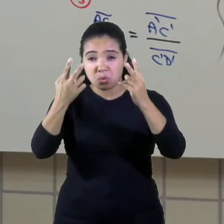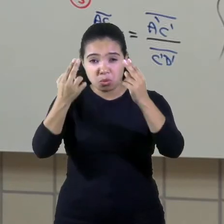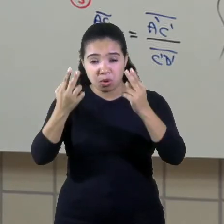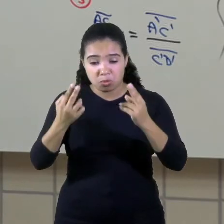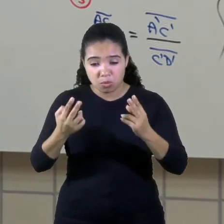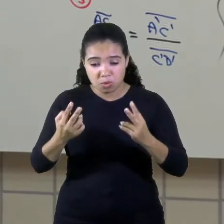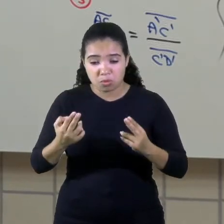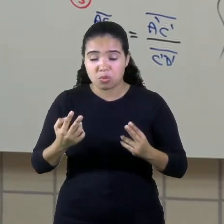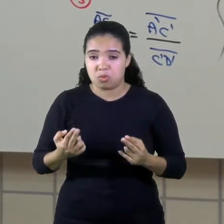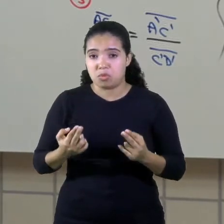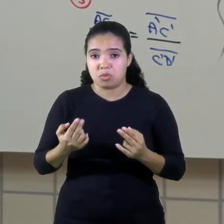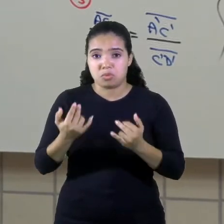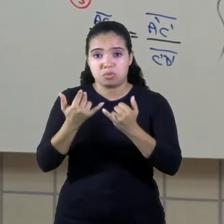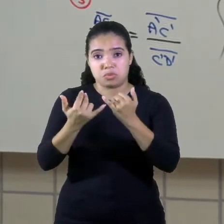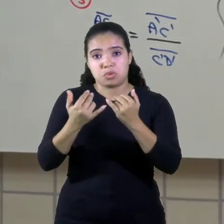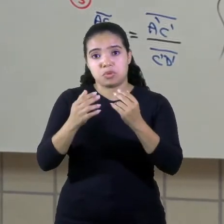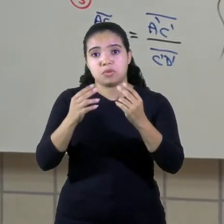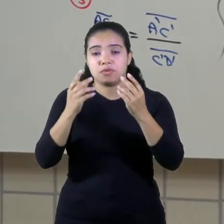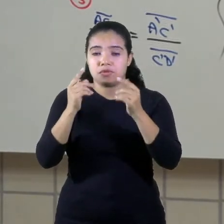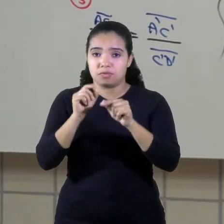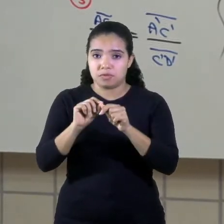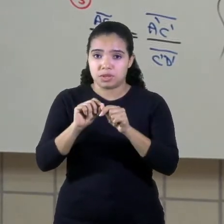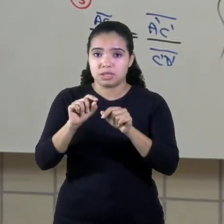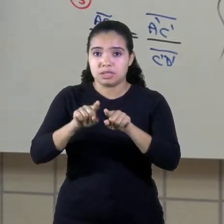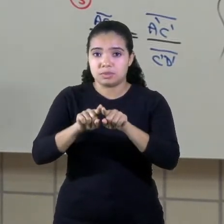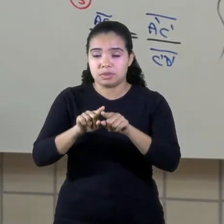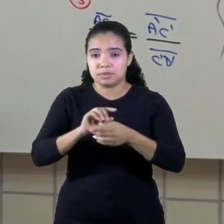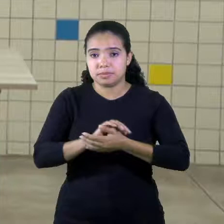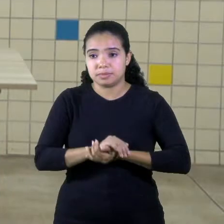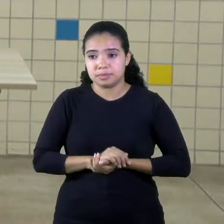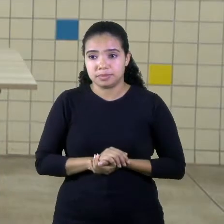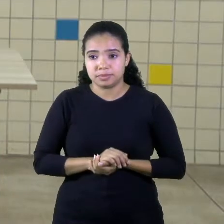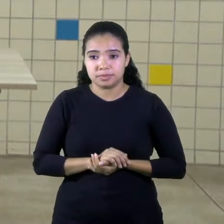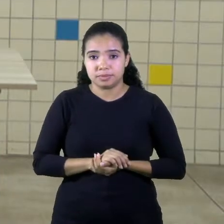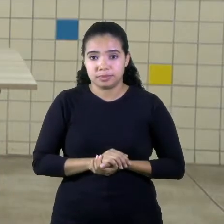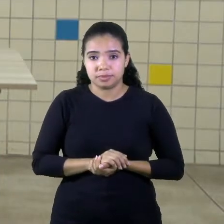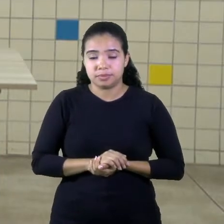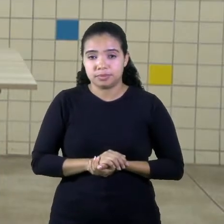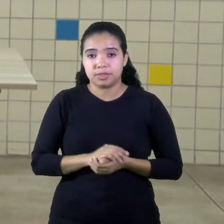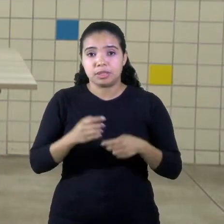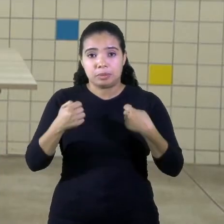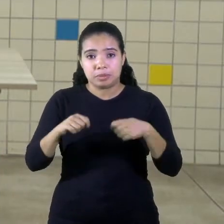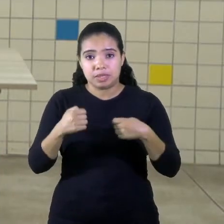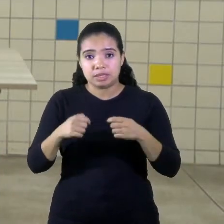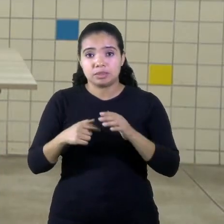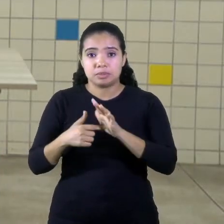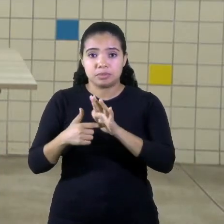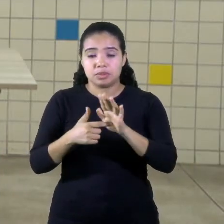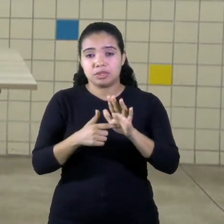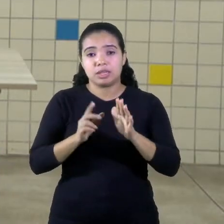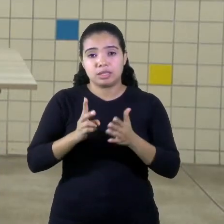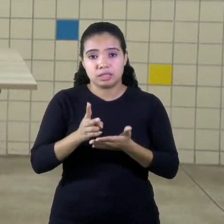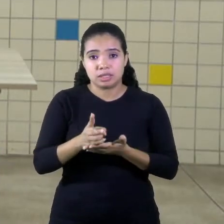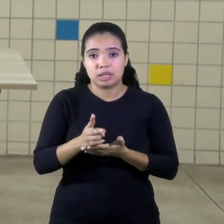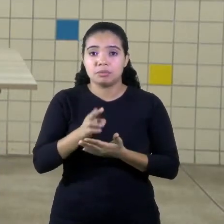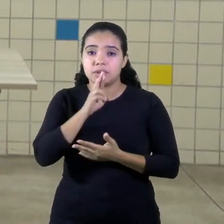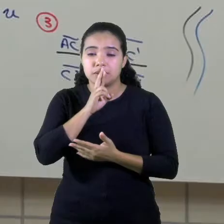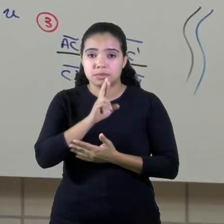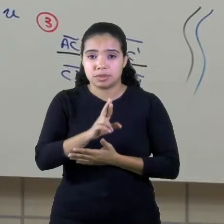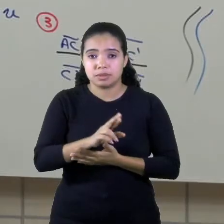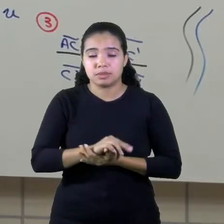uma transversal, eu vou fazer do outro. Isso tem que me levar sempre ao mesmo